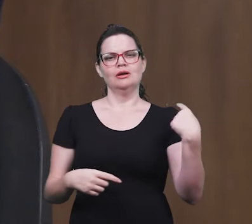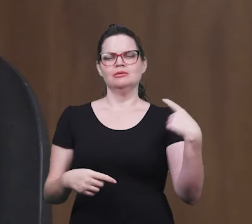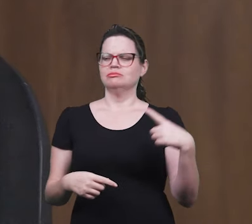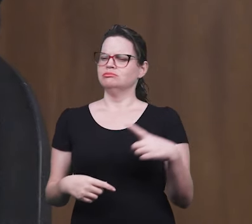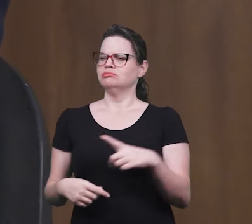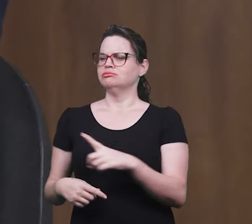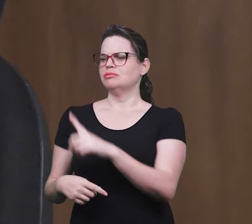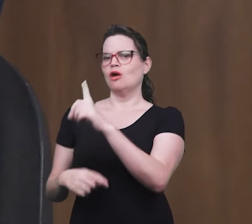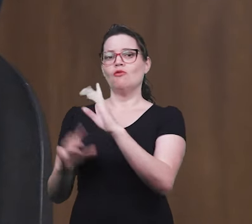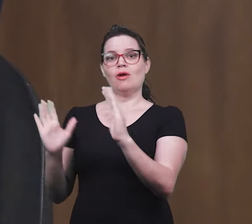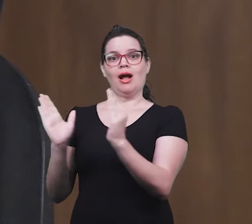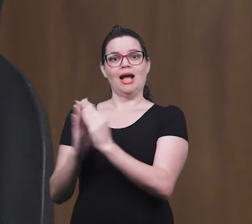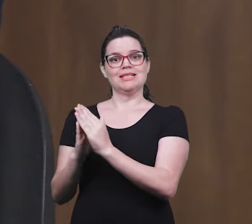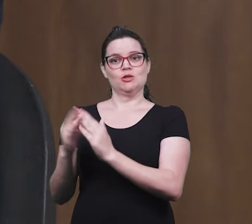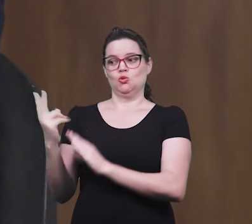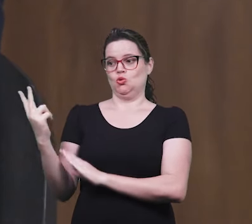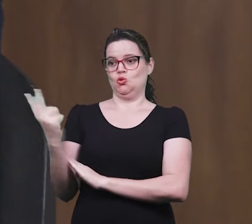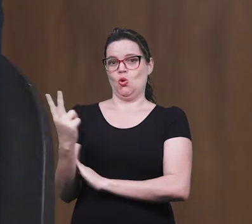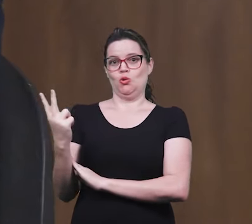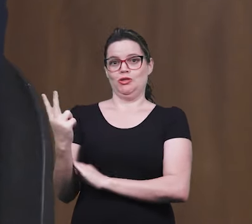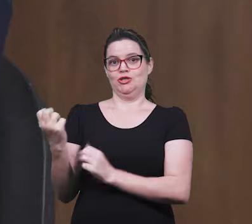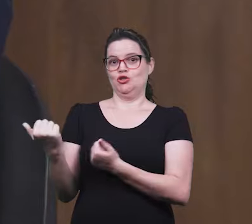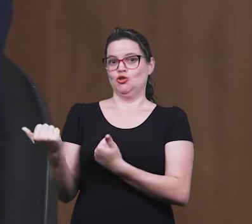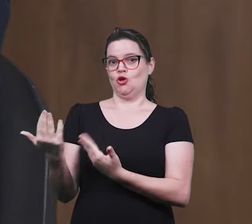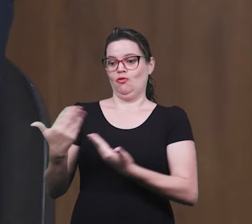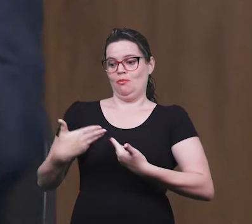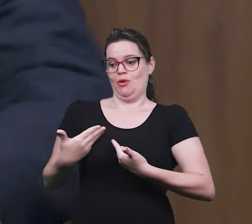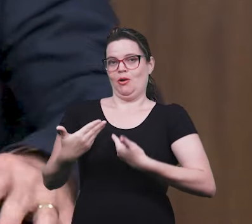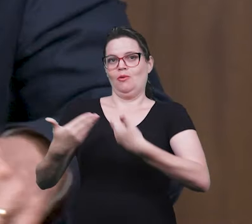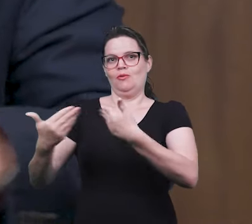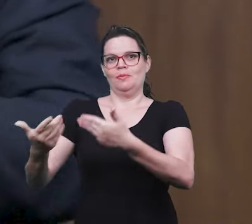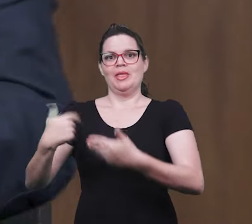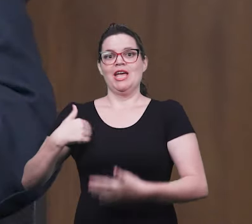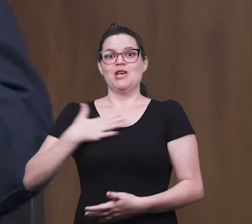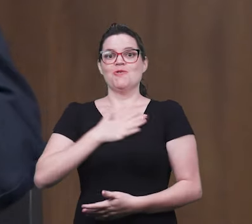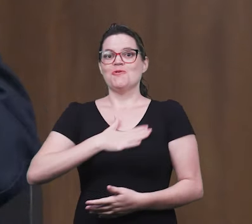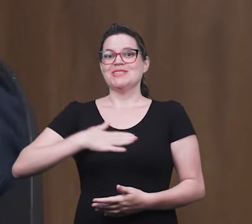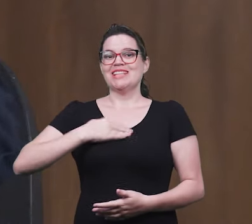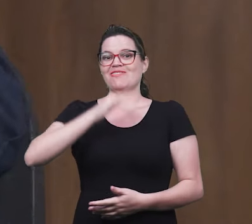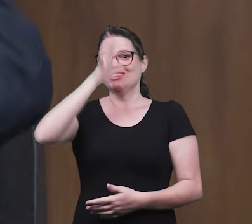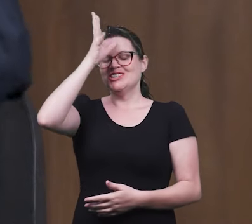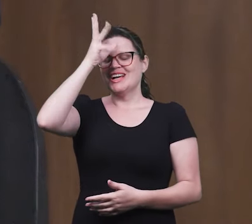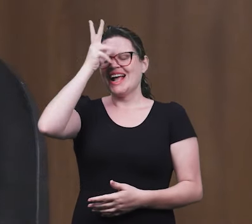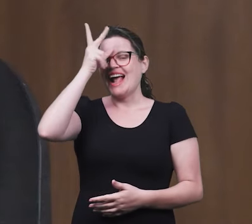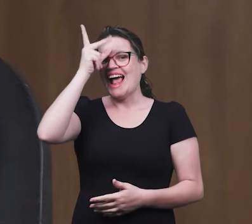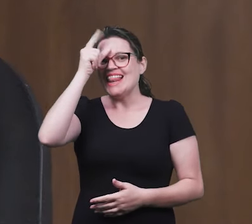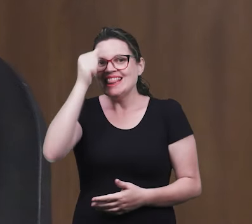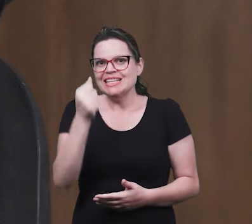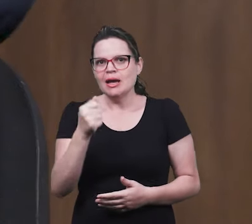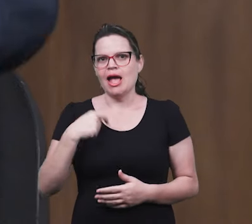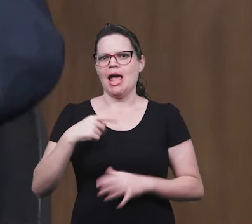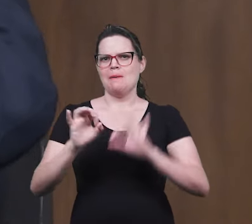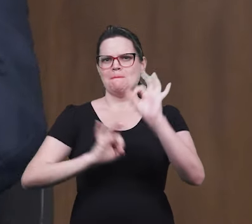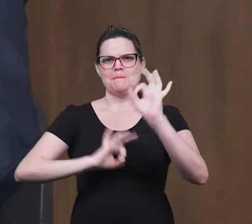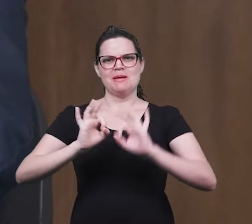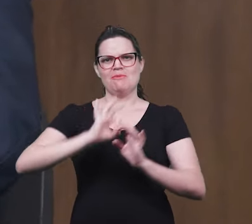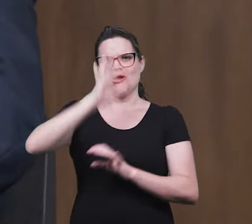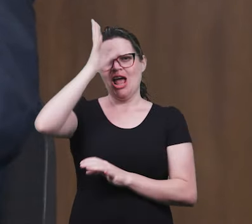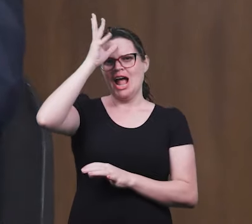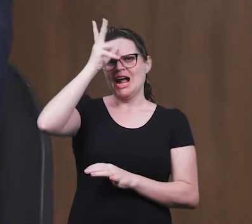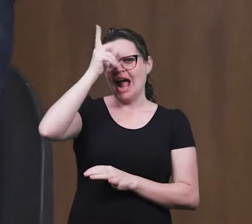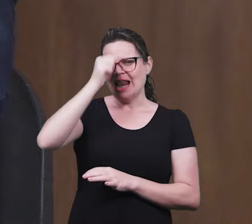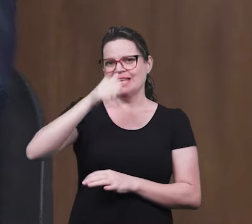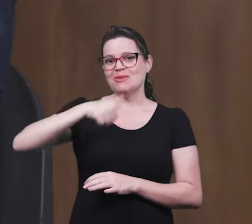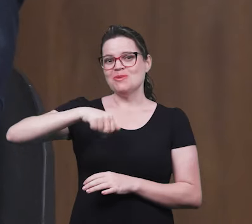fui lá para casa dos jovens, para o jantar. Eu gostava muito de galinha caipira no quiabo. Ela fez aquela coisa toda e